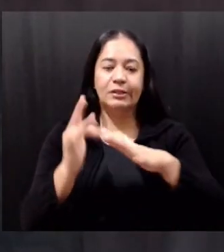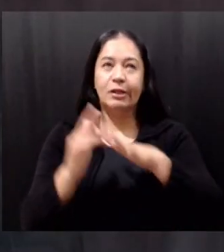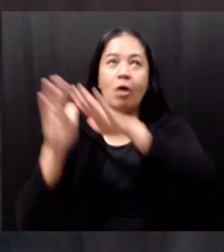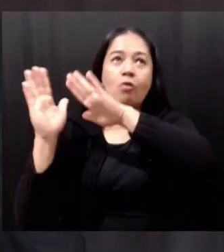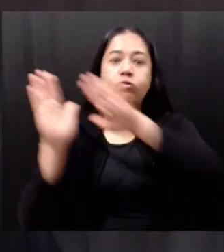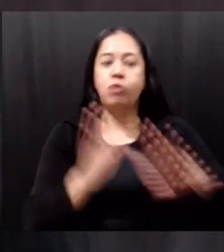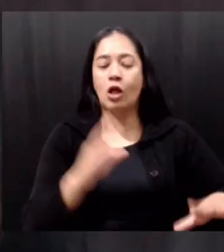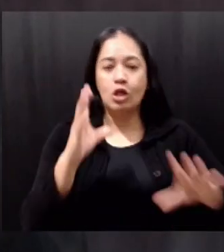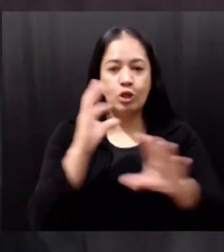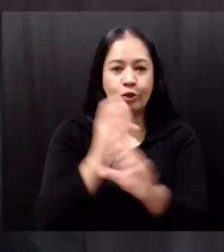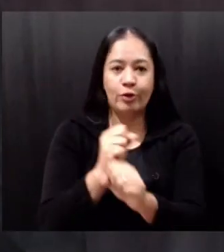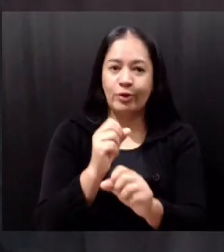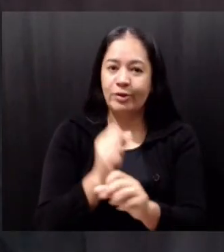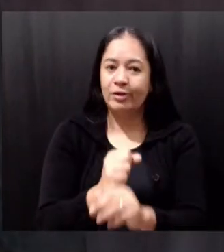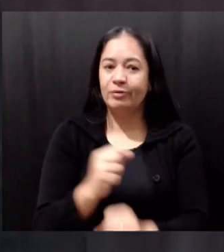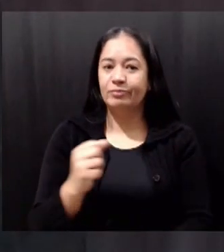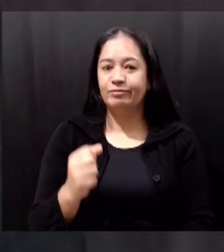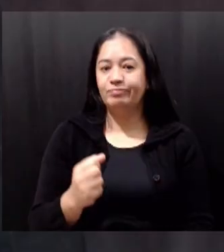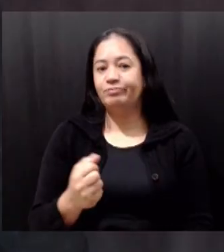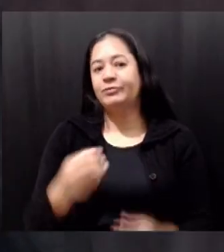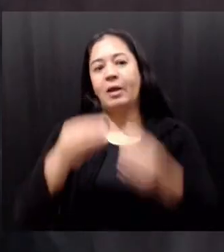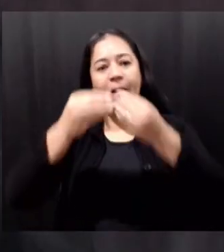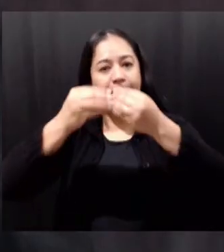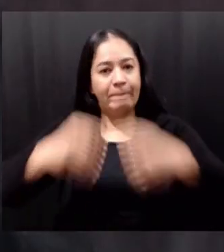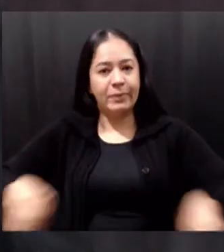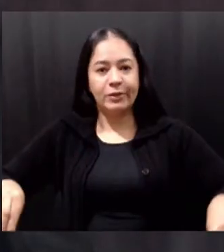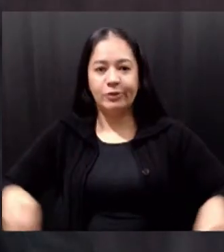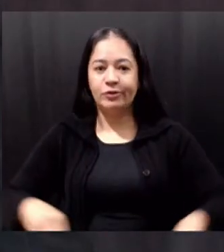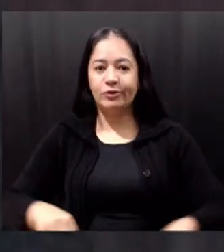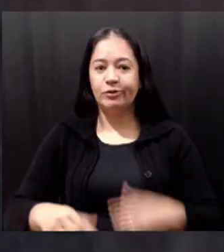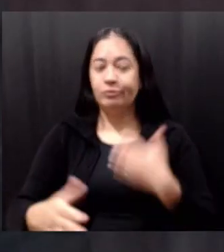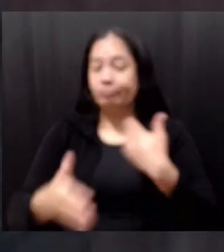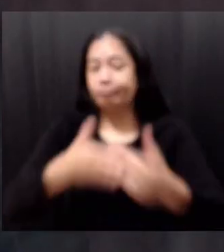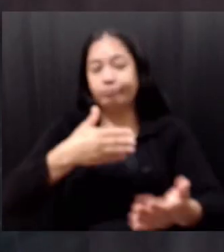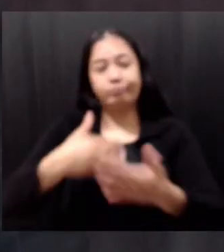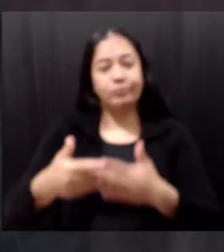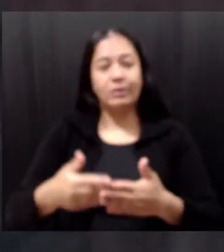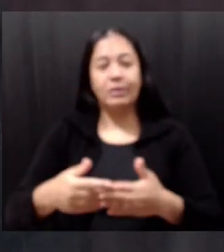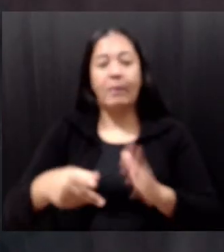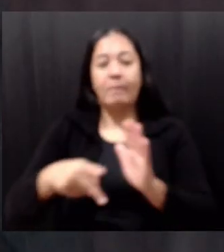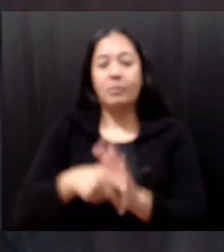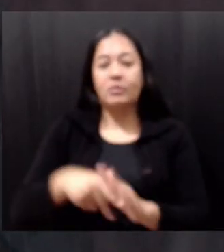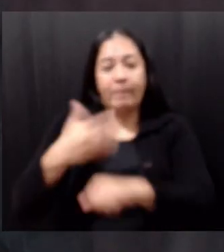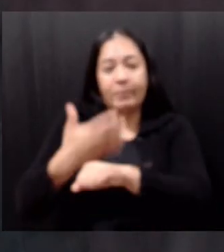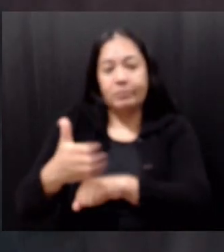certeza, isso traria um prejuízo mesmo de exercício de cidadania. Uhum. Agora,